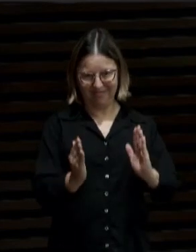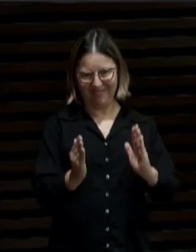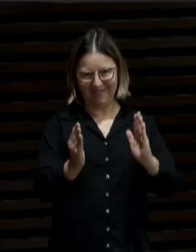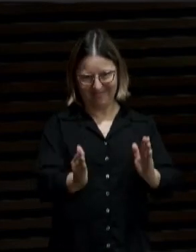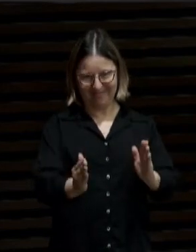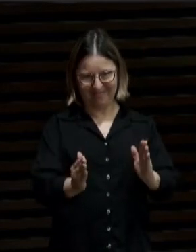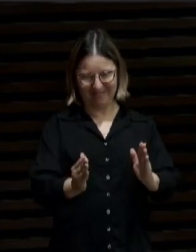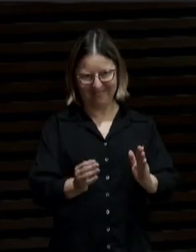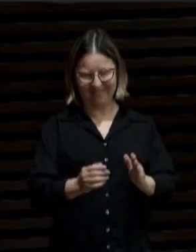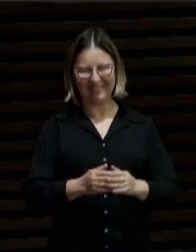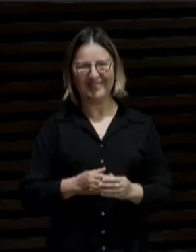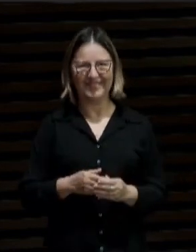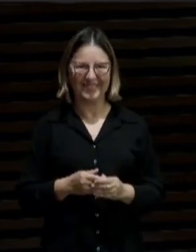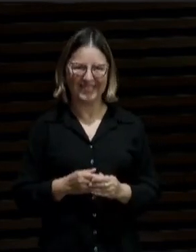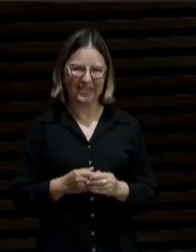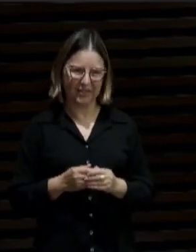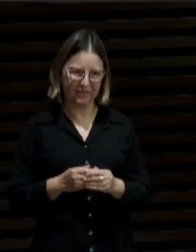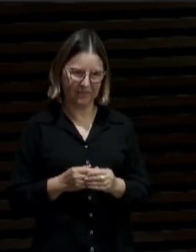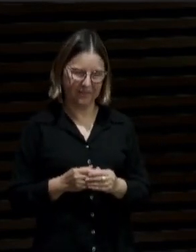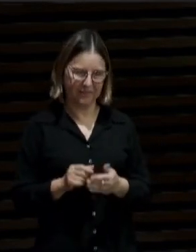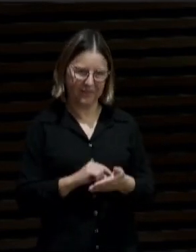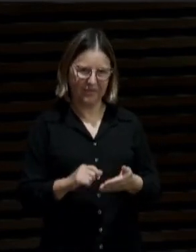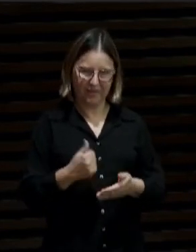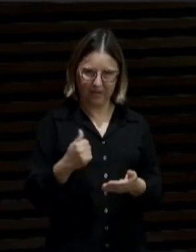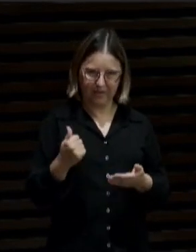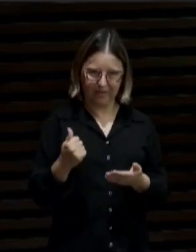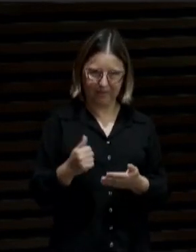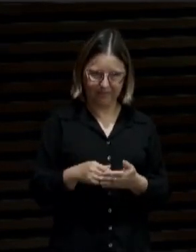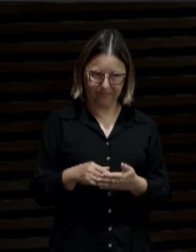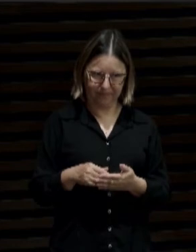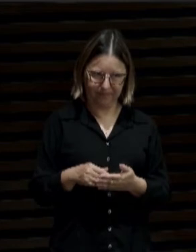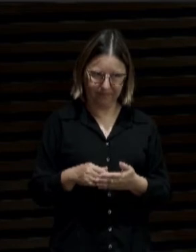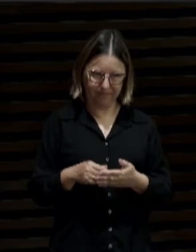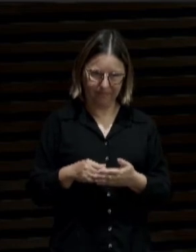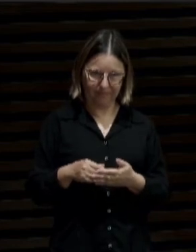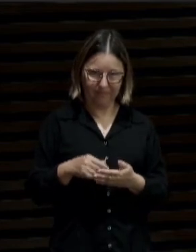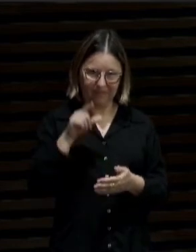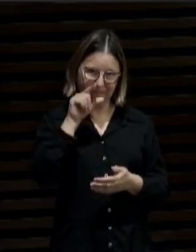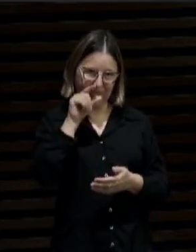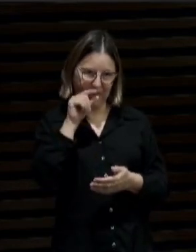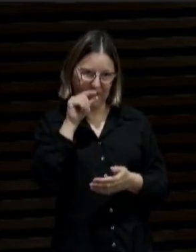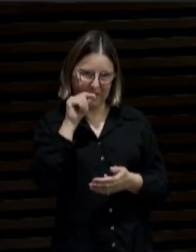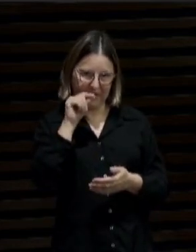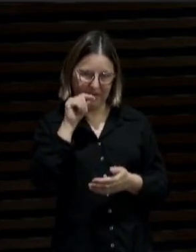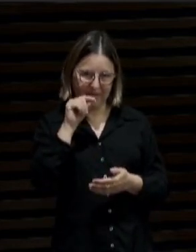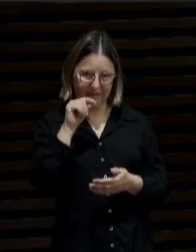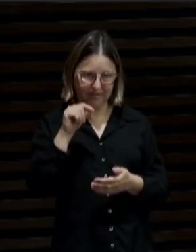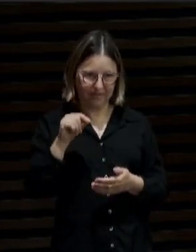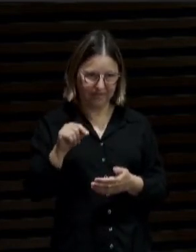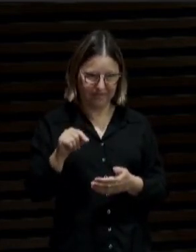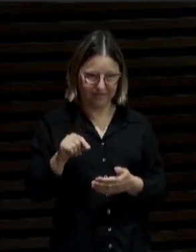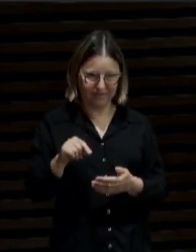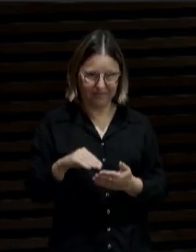as aves, eram pequenas. Versículo 11. As aves de rapina desciam sobre os cadáveres, porém Abraão as